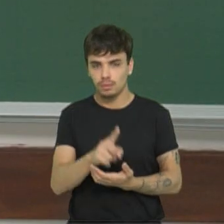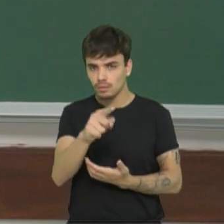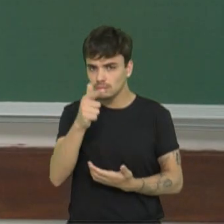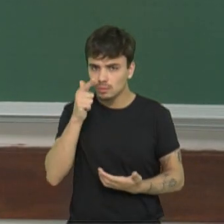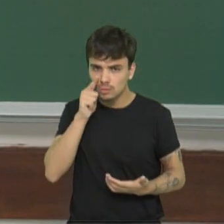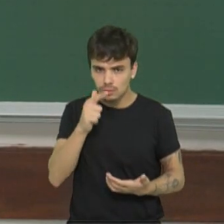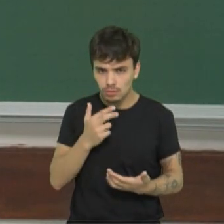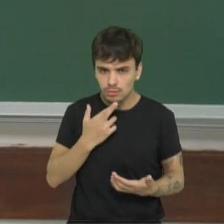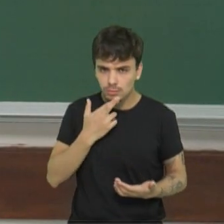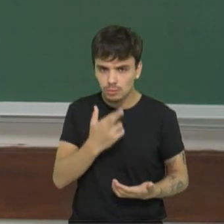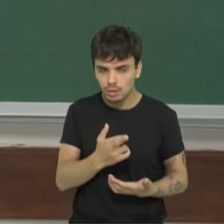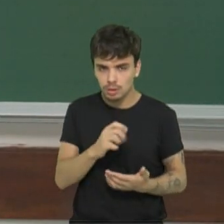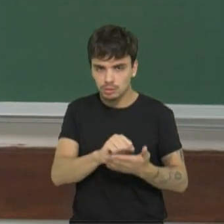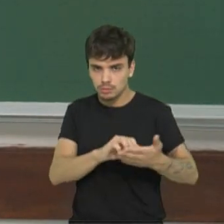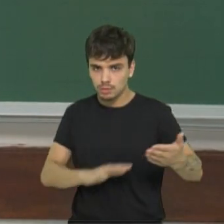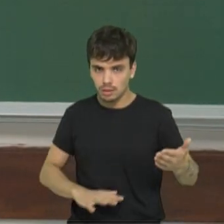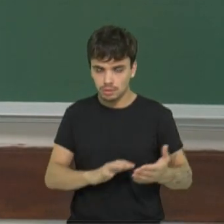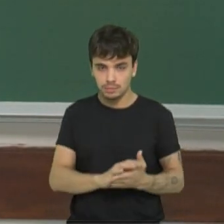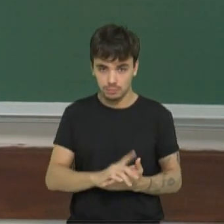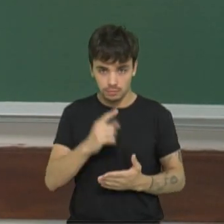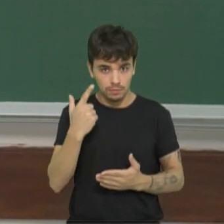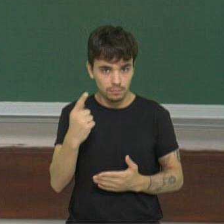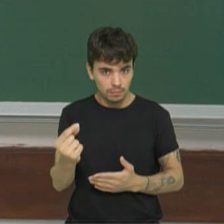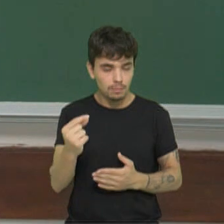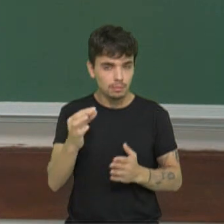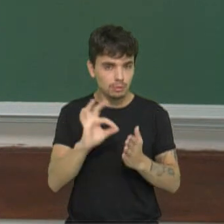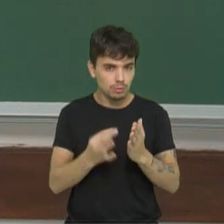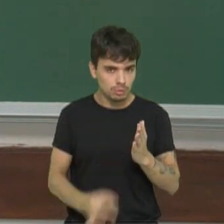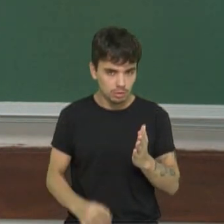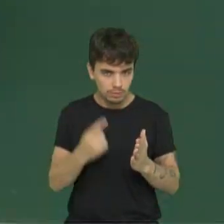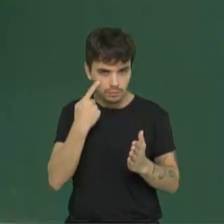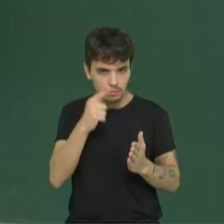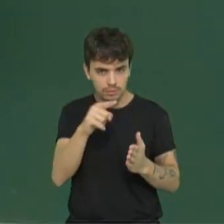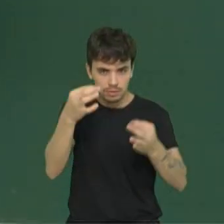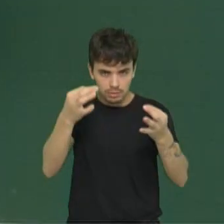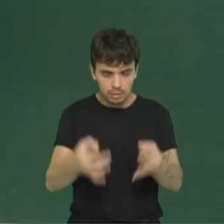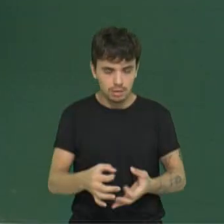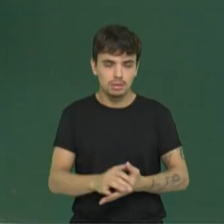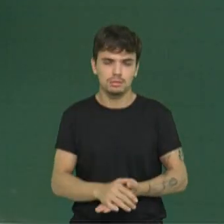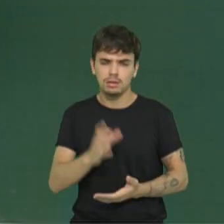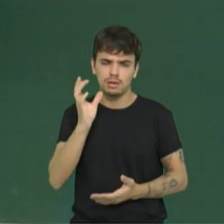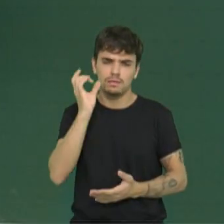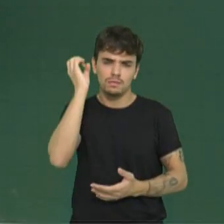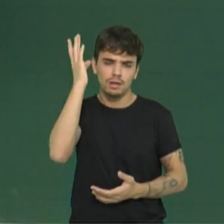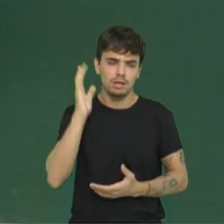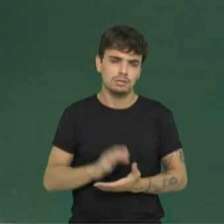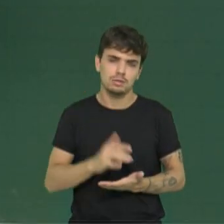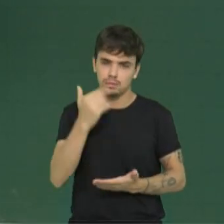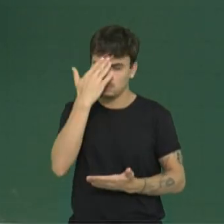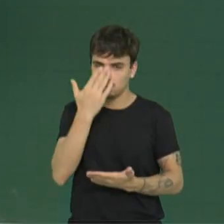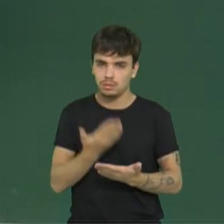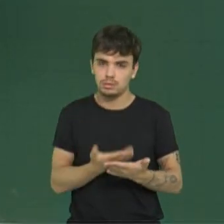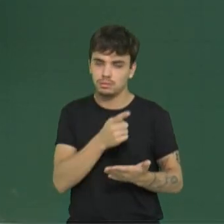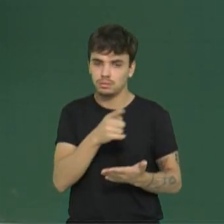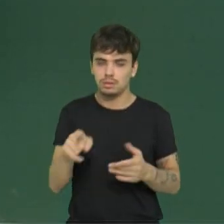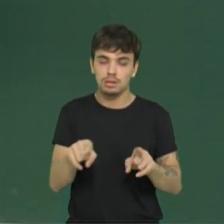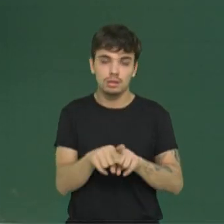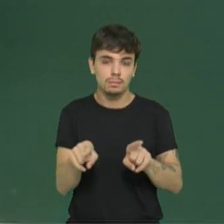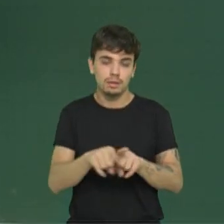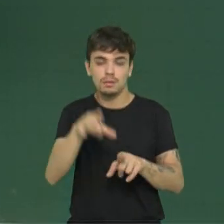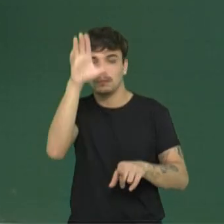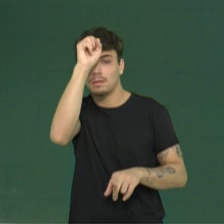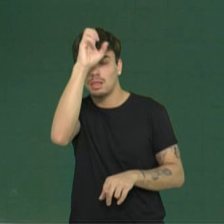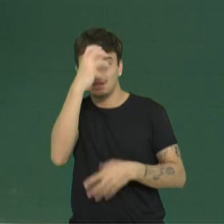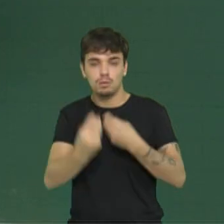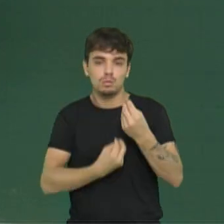Conseguiu resolver o nosso exercício? Vamos corrigir então? Vamos ver se você acertou? Tá fácil, né? Eu acredito que você já